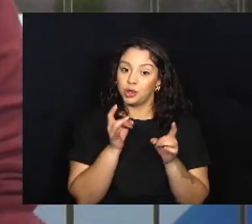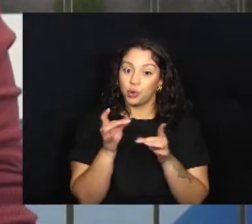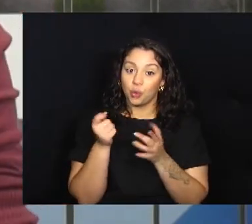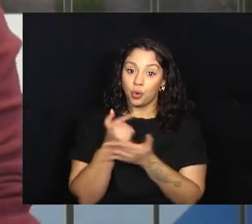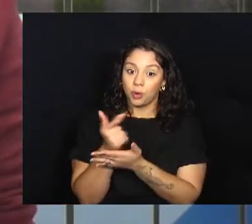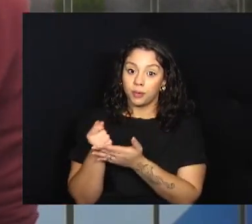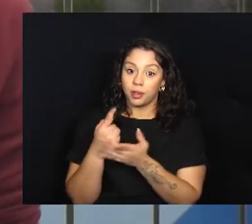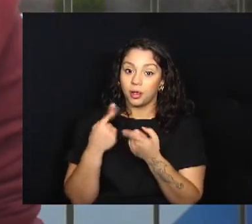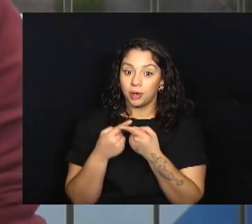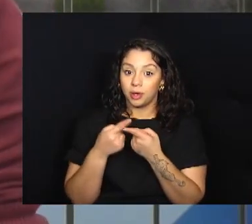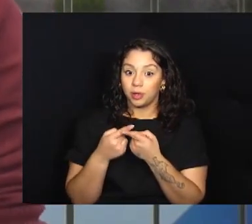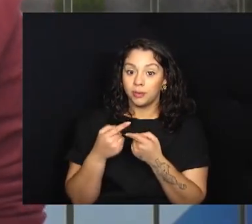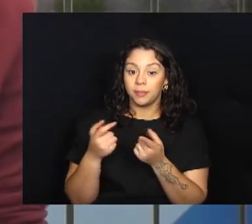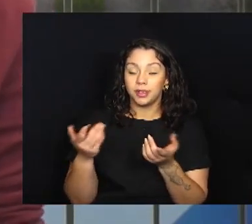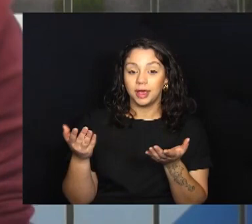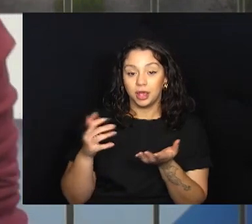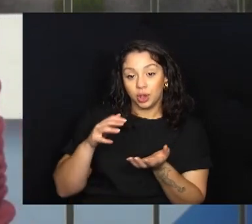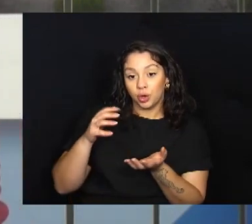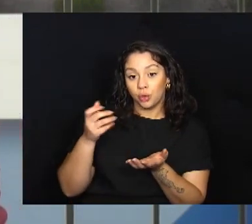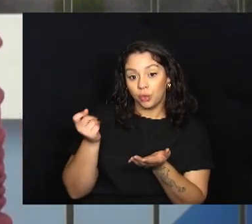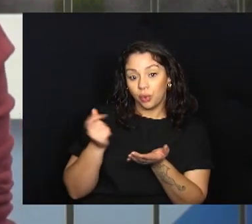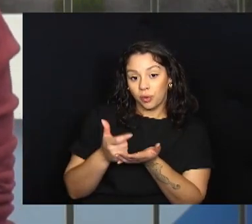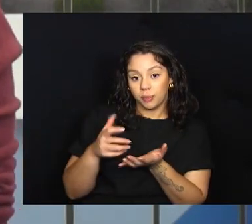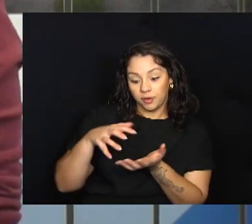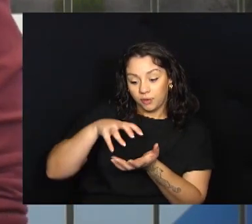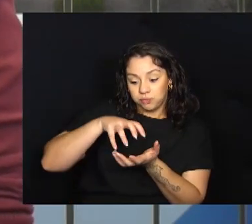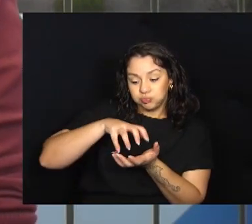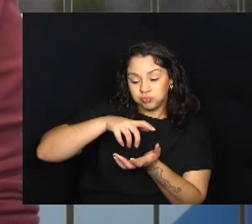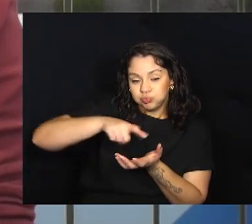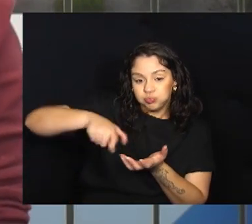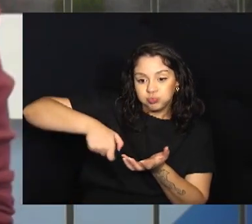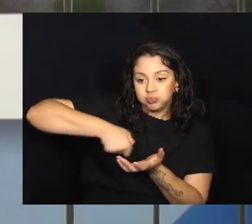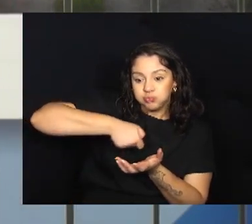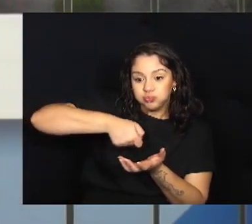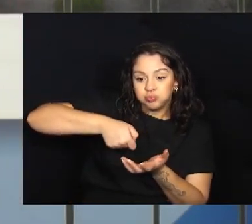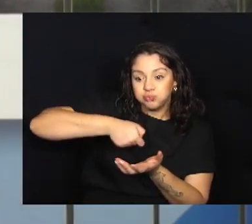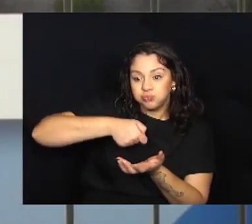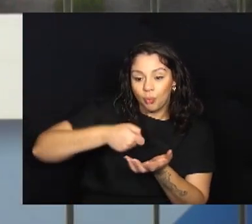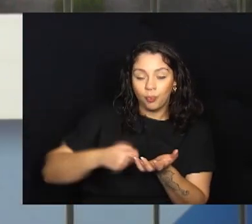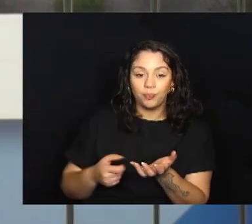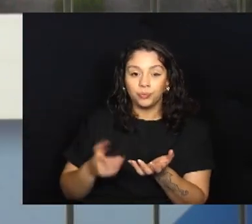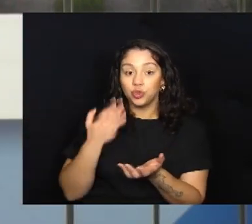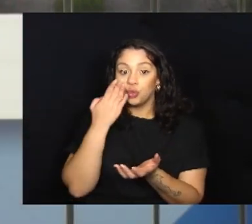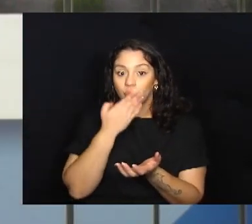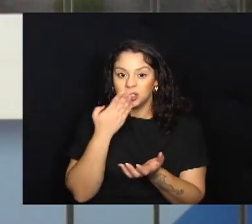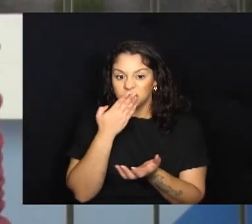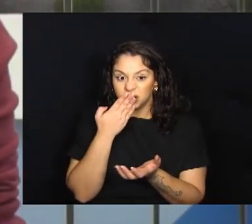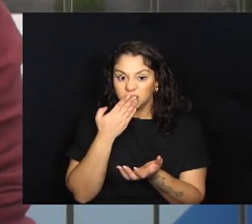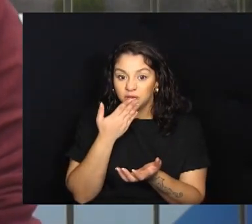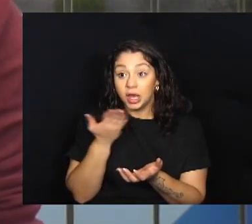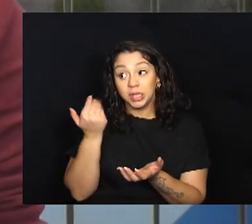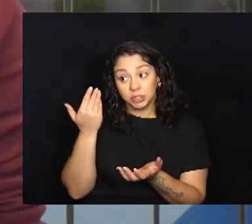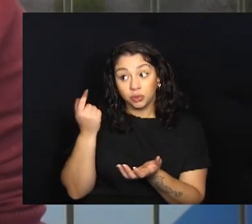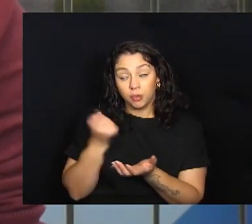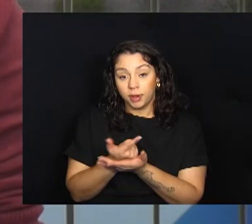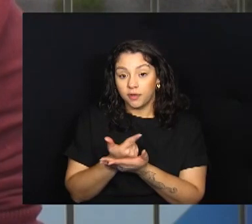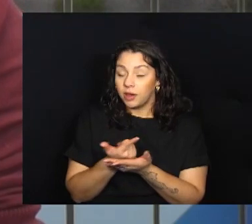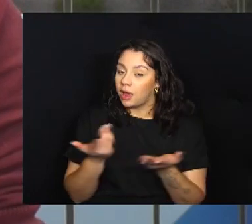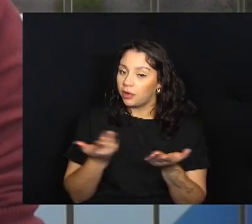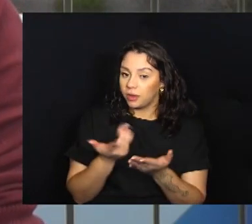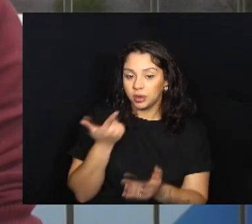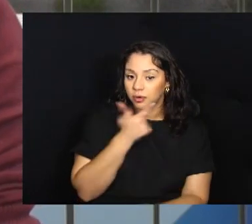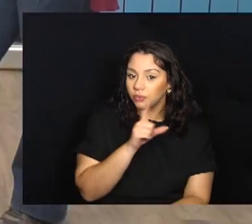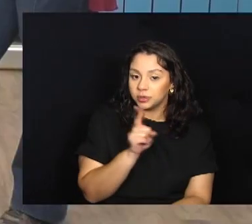um sonho de vez em quando, hoje você não compra sonho, porque está caro, porque você não tem, a sua renda não chega. E às vezes até